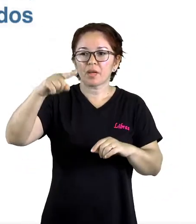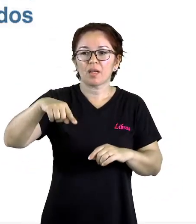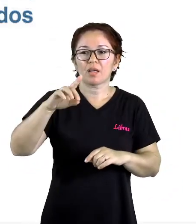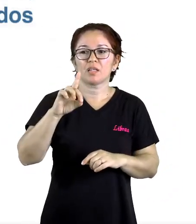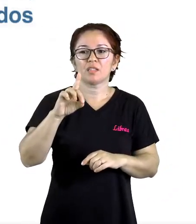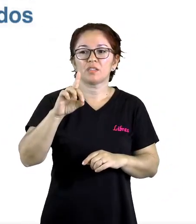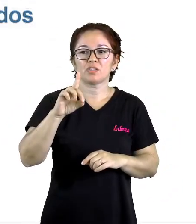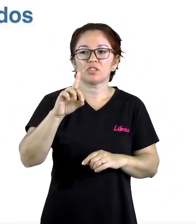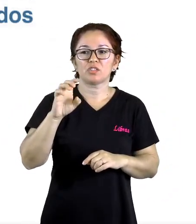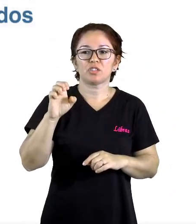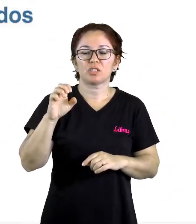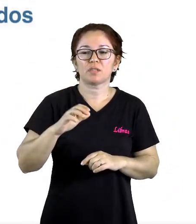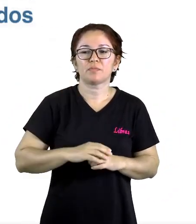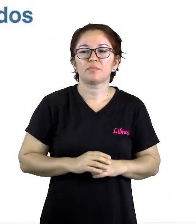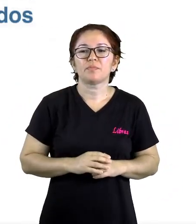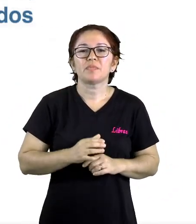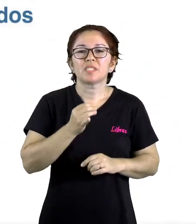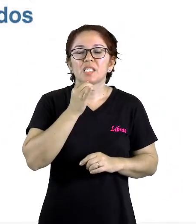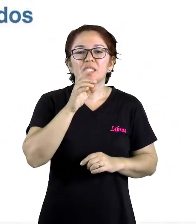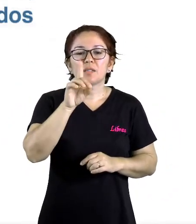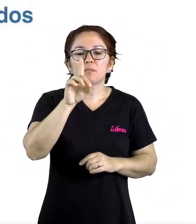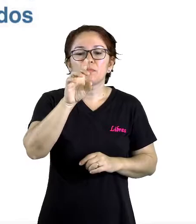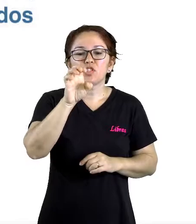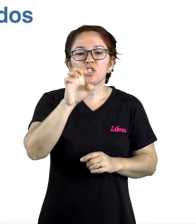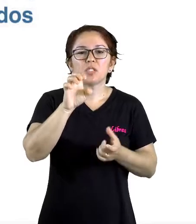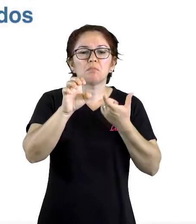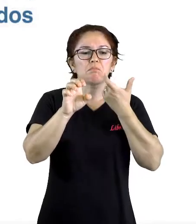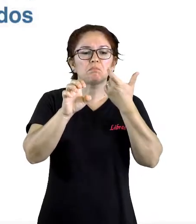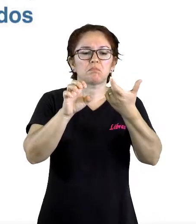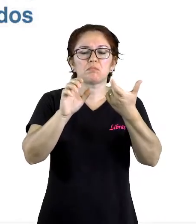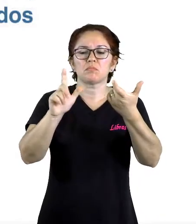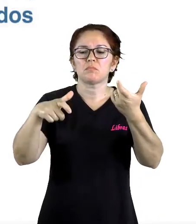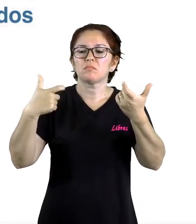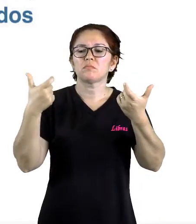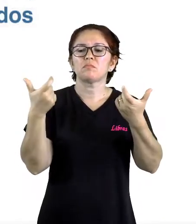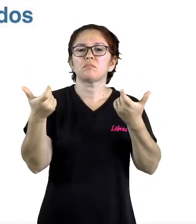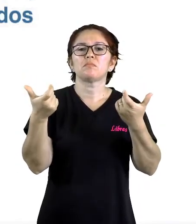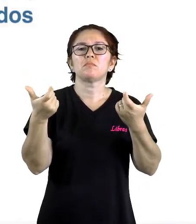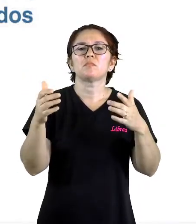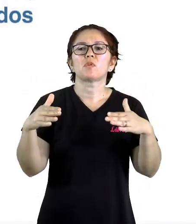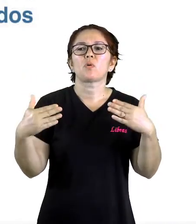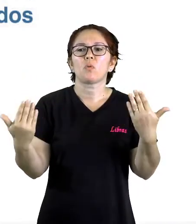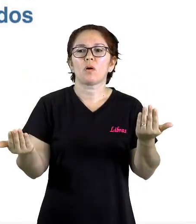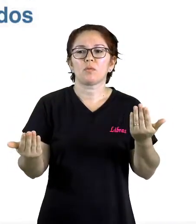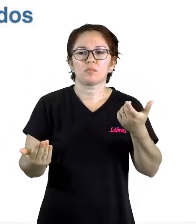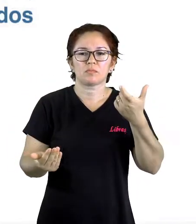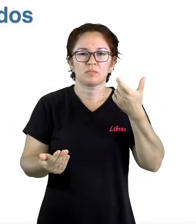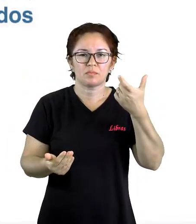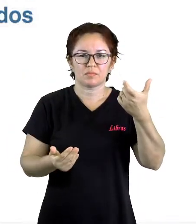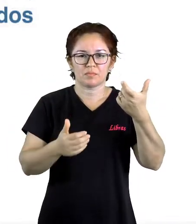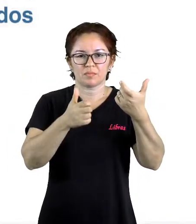Quais são as palavras que esse de está unindo? Ele está conectando arquivo com